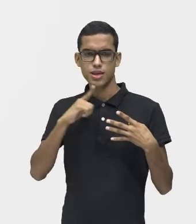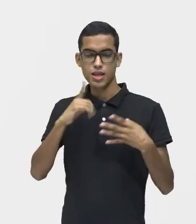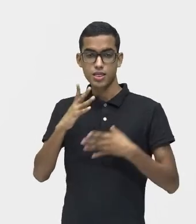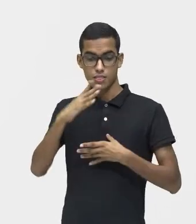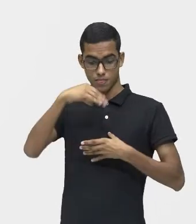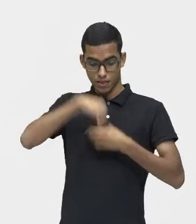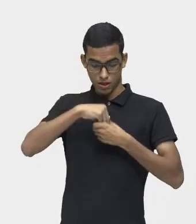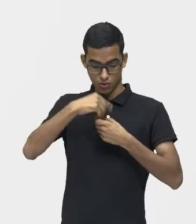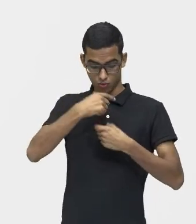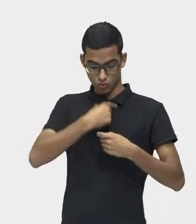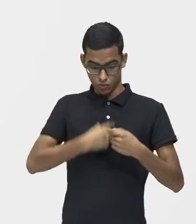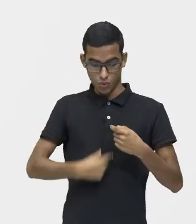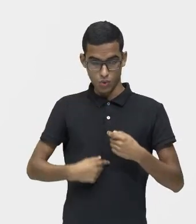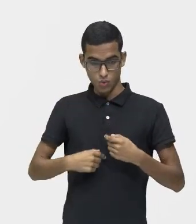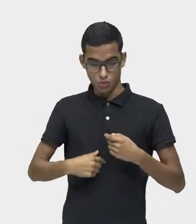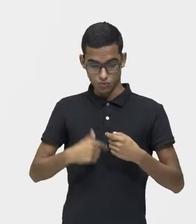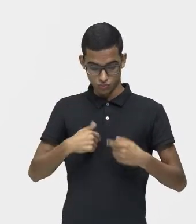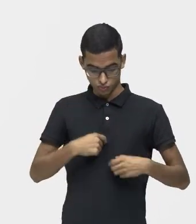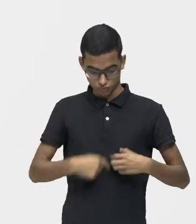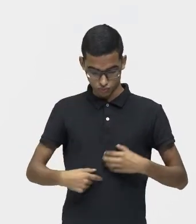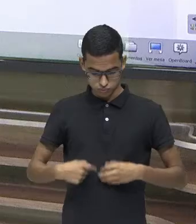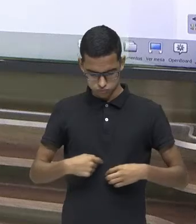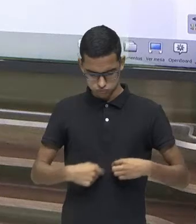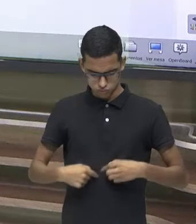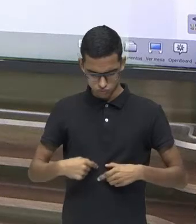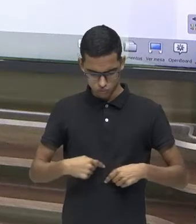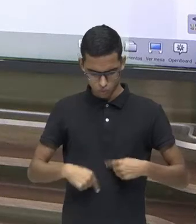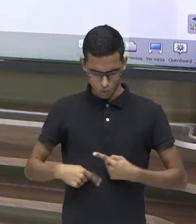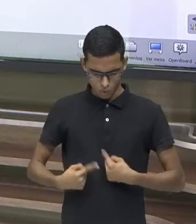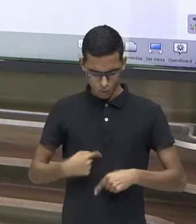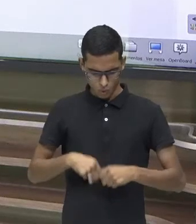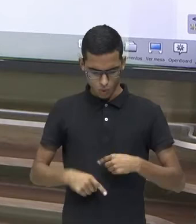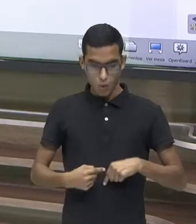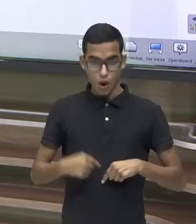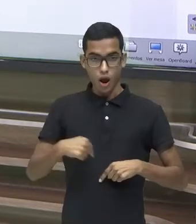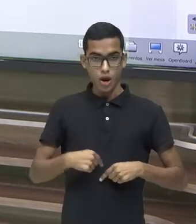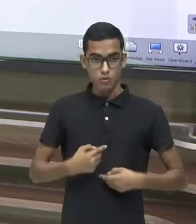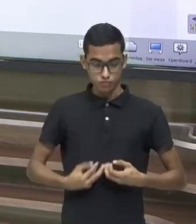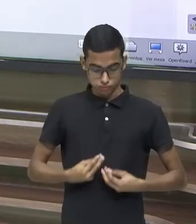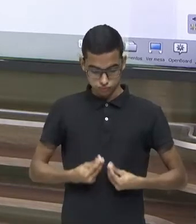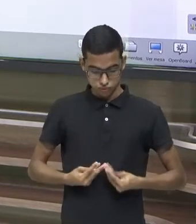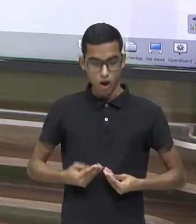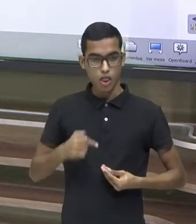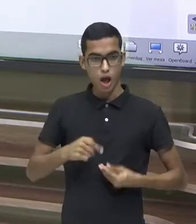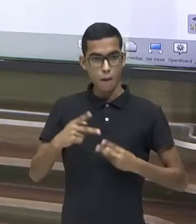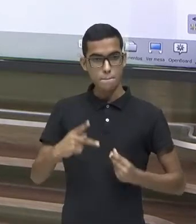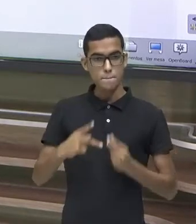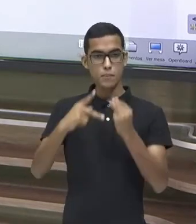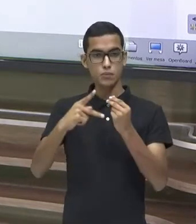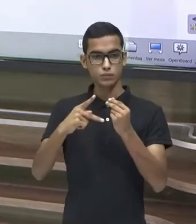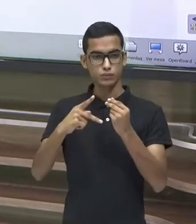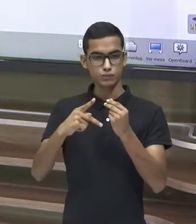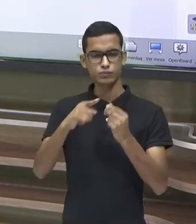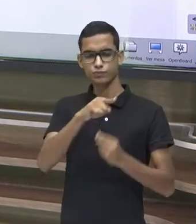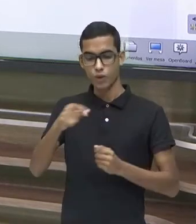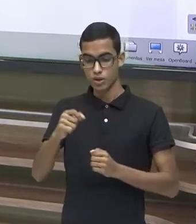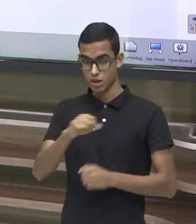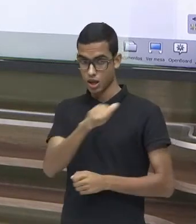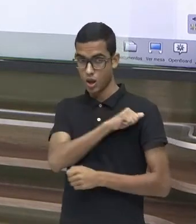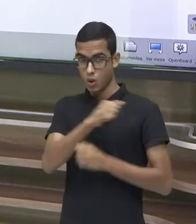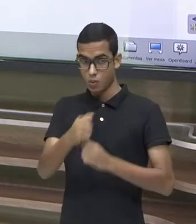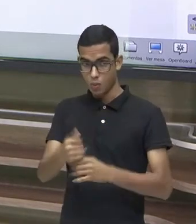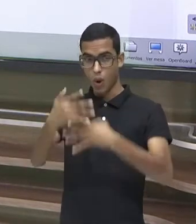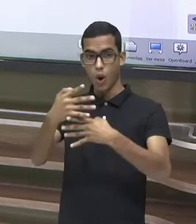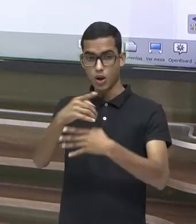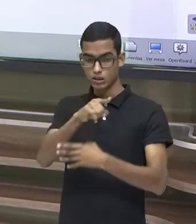das proteínas. Né? Então, a gente conta também com a participação de vocês pelo chat, tá? Quem estiver acompanhando, quem